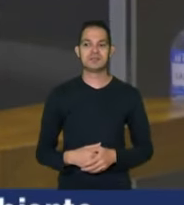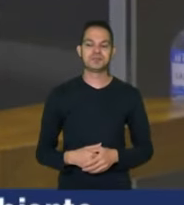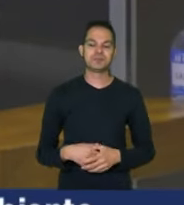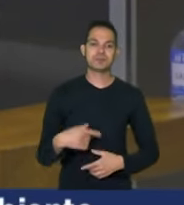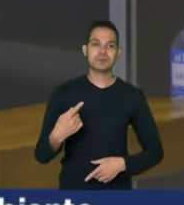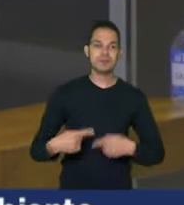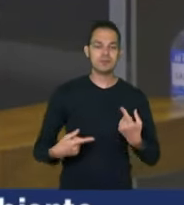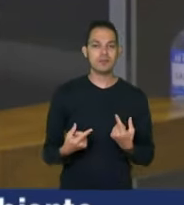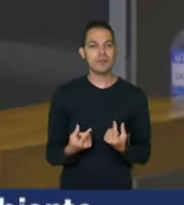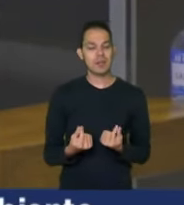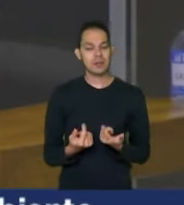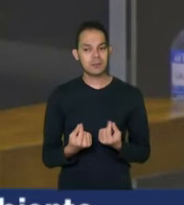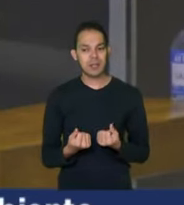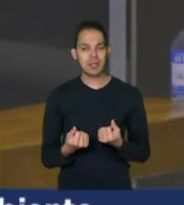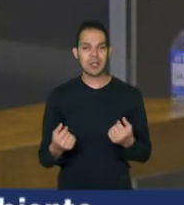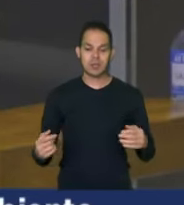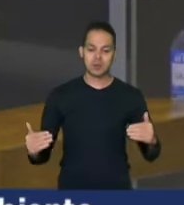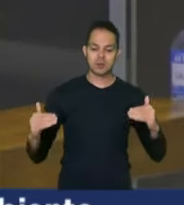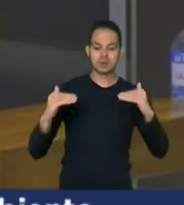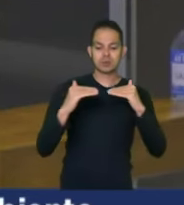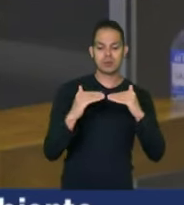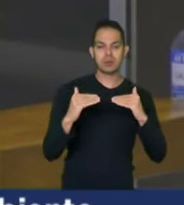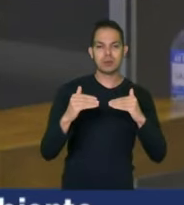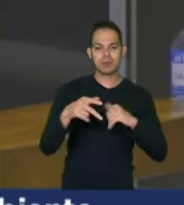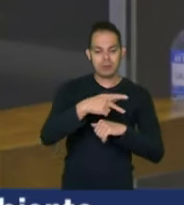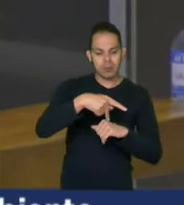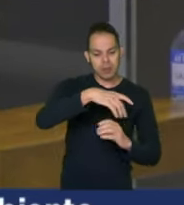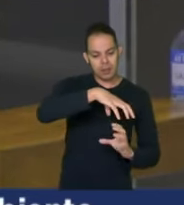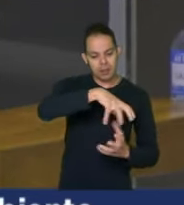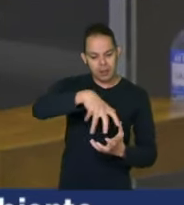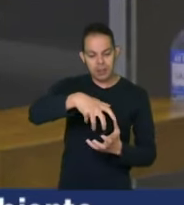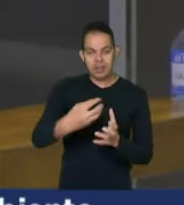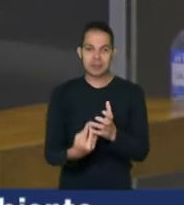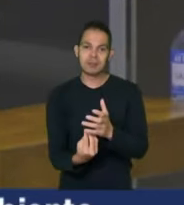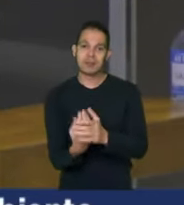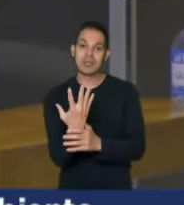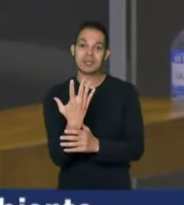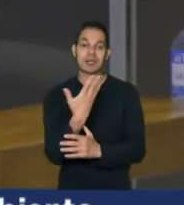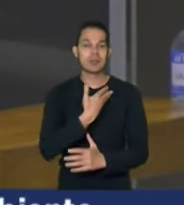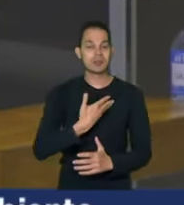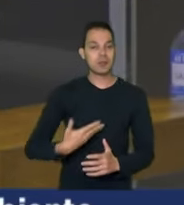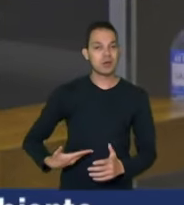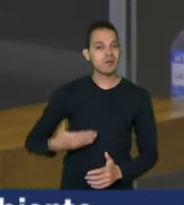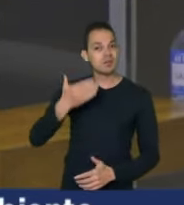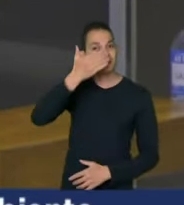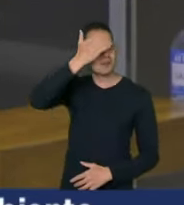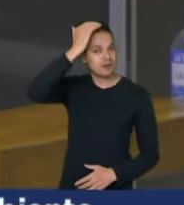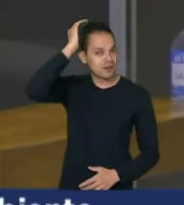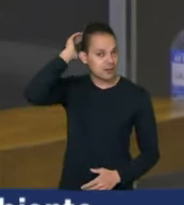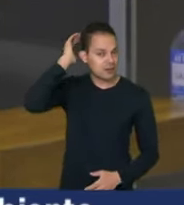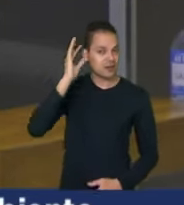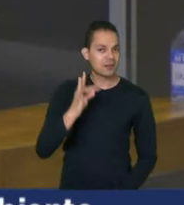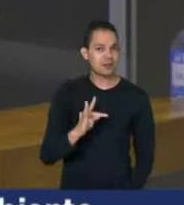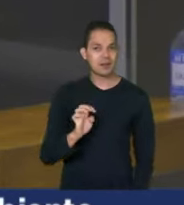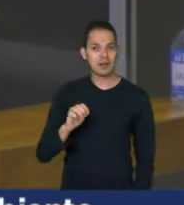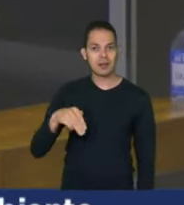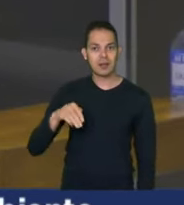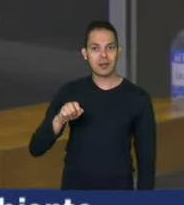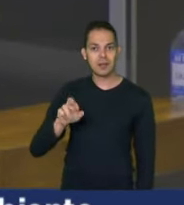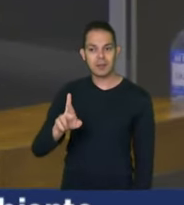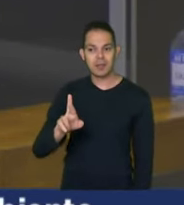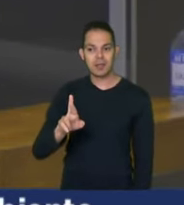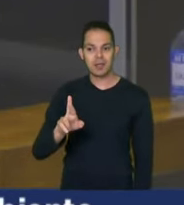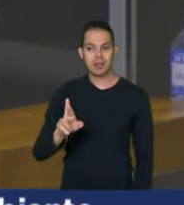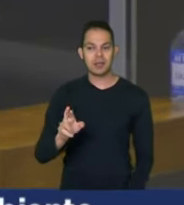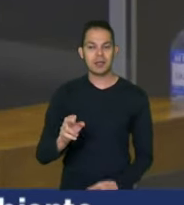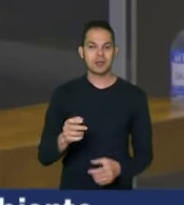preços de paridade internacional foi implantada pelo governo Temer a partir do golpe de Estado que deram na